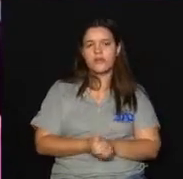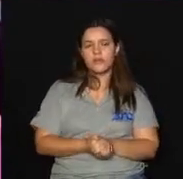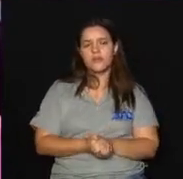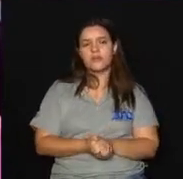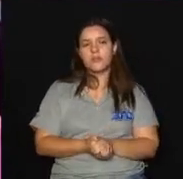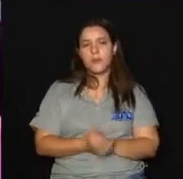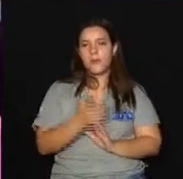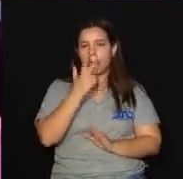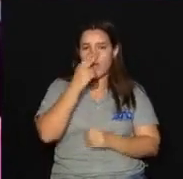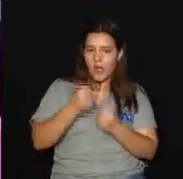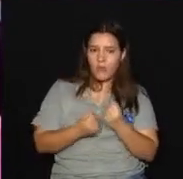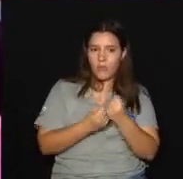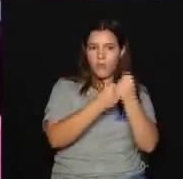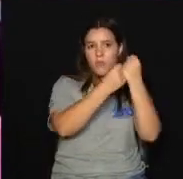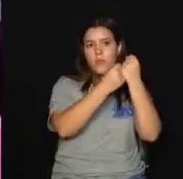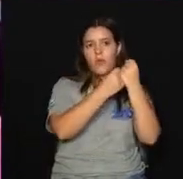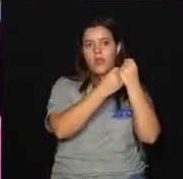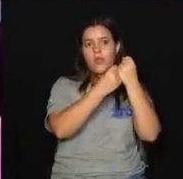esse apoio